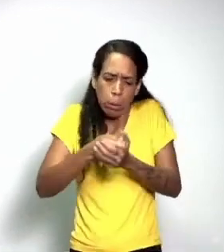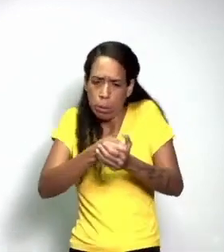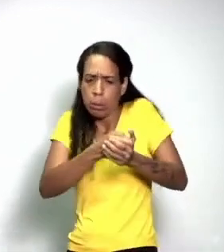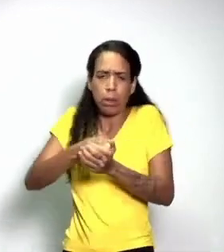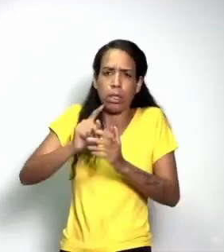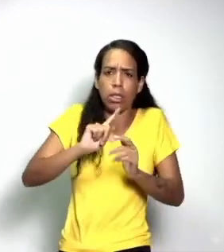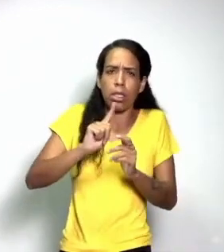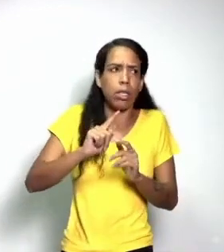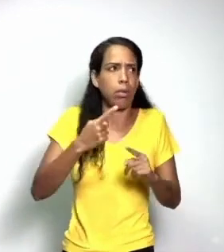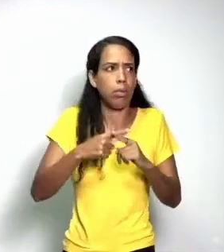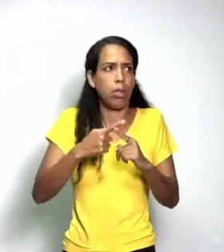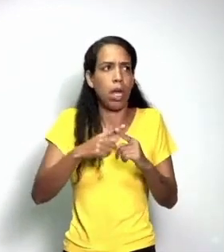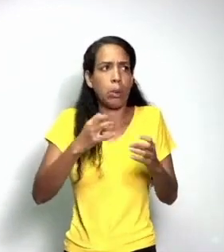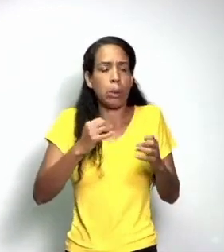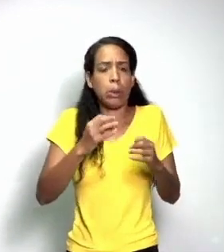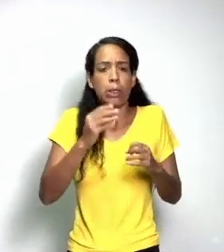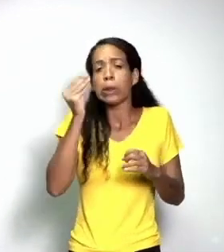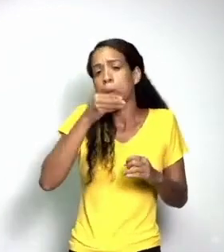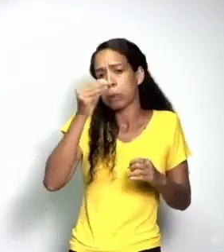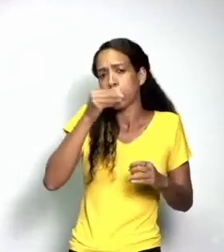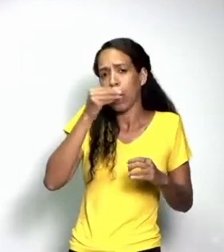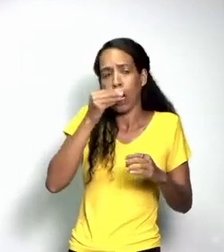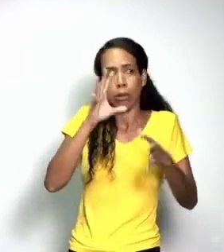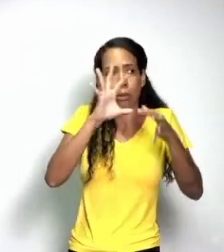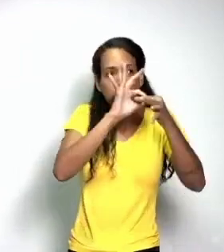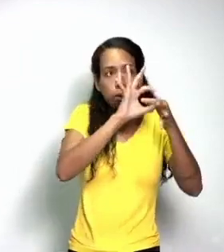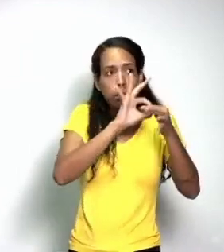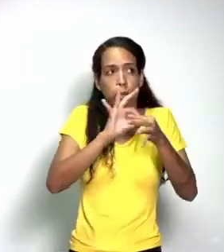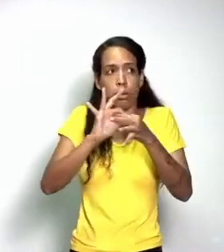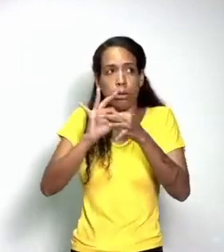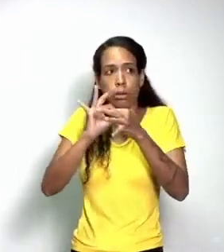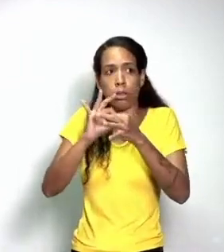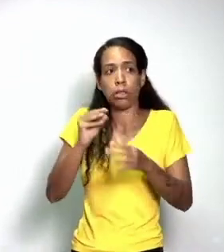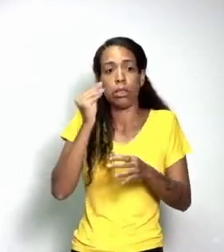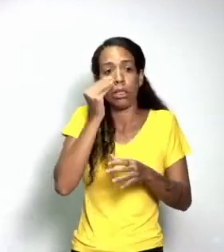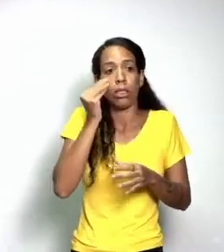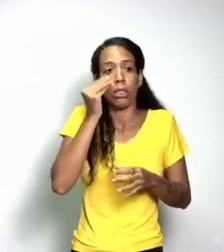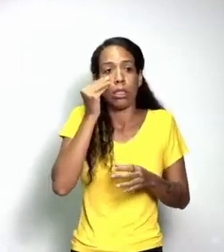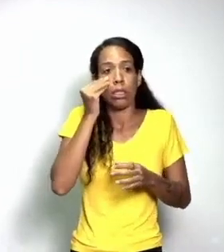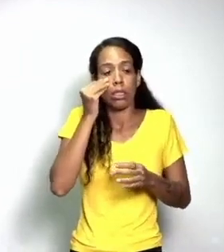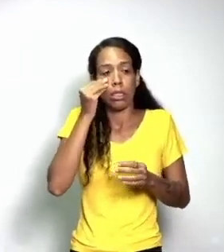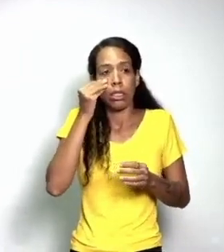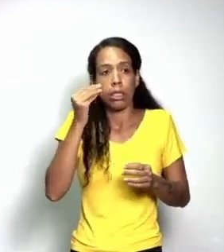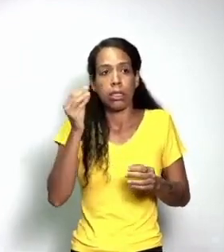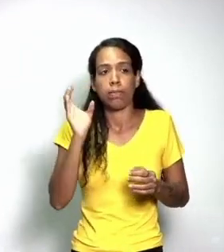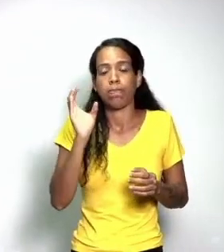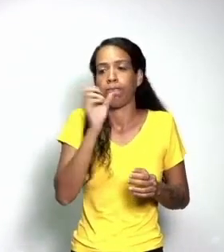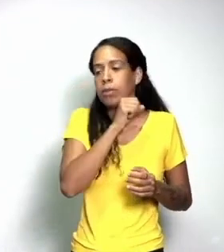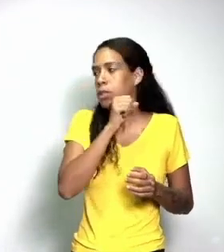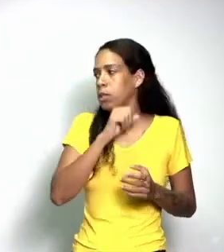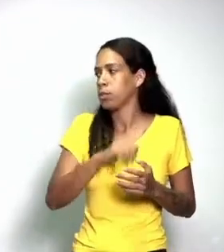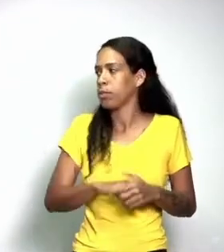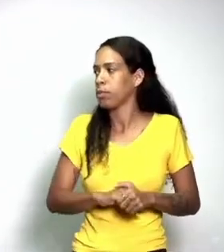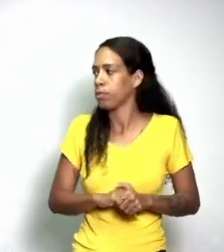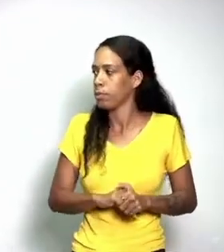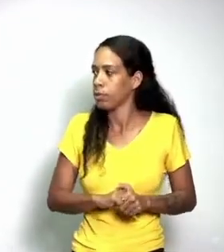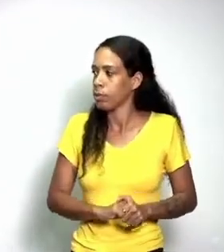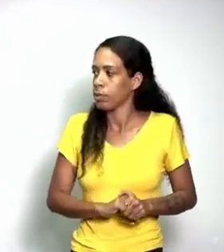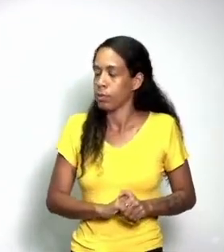ele assim de lado, porque ele é bem sensível mesmo essa conexão, então a gente tenta tirar ele o mais reto possível. Aí alguém pode tirar